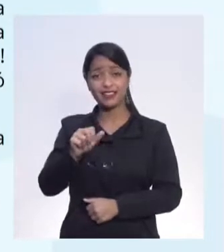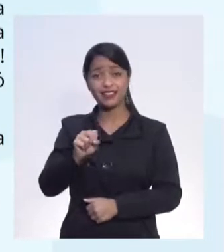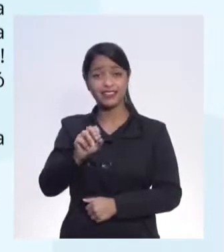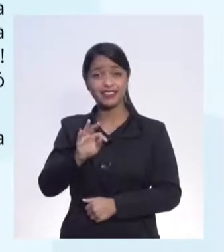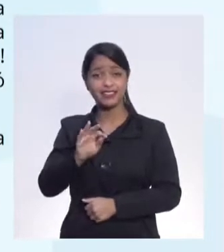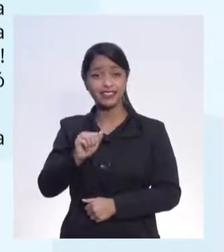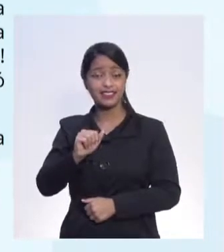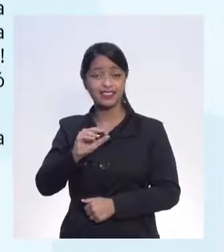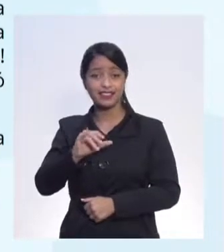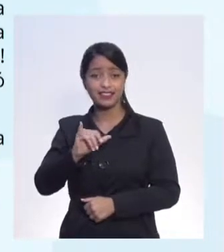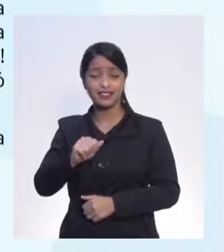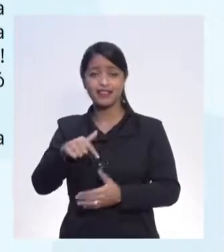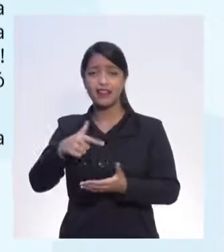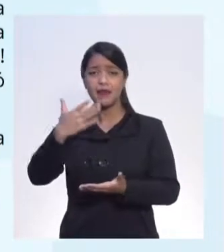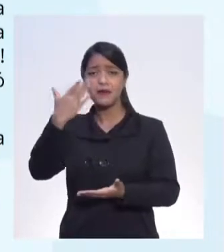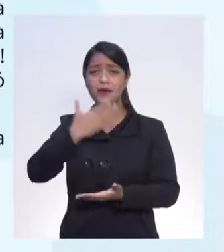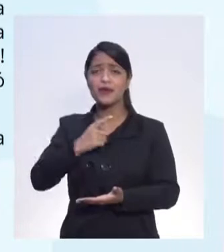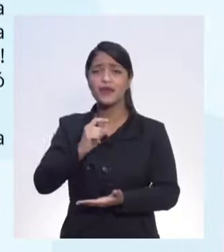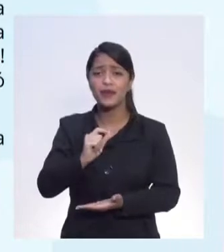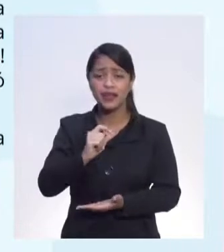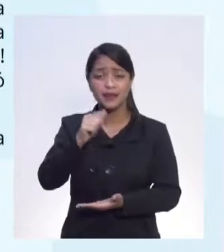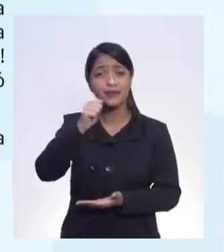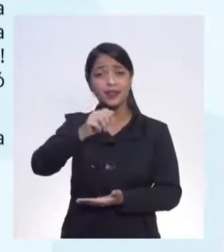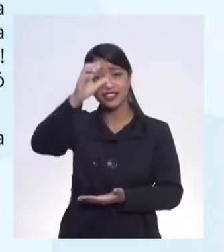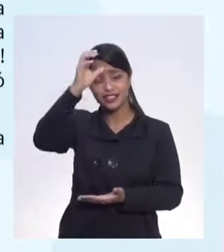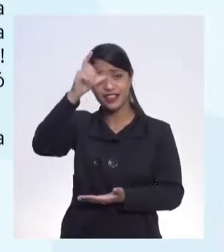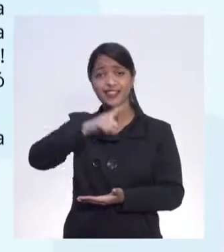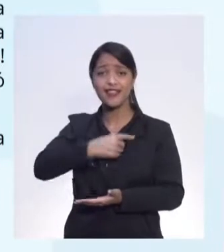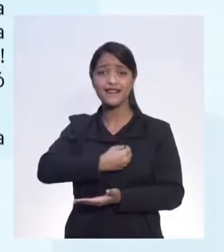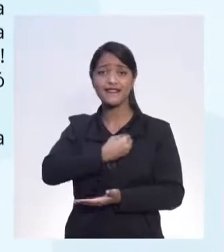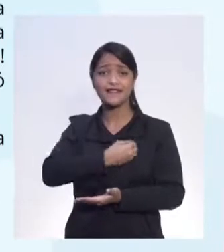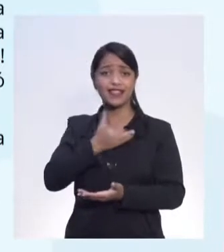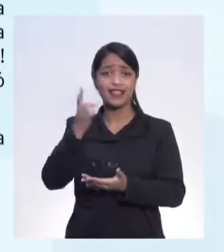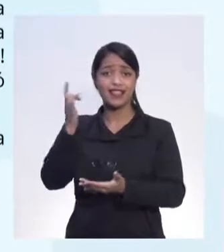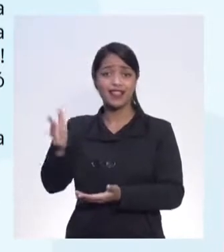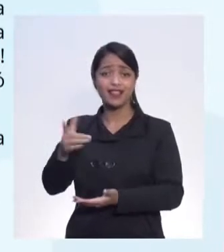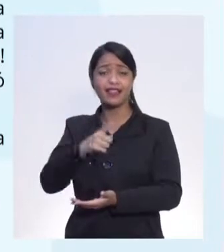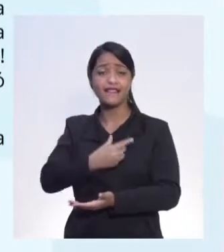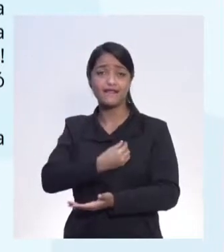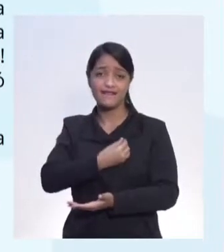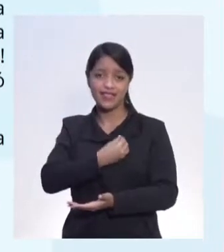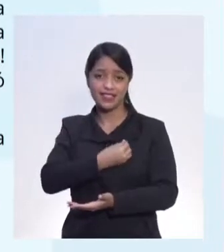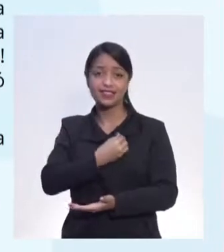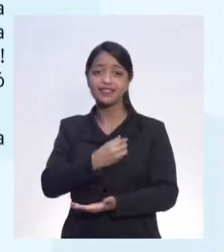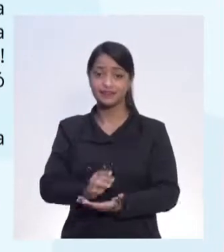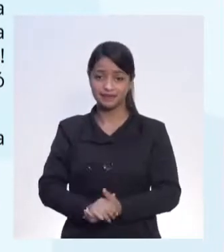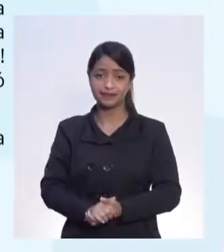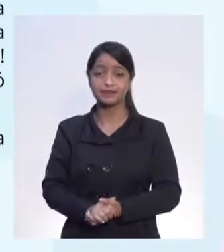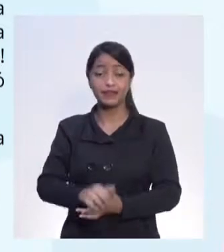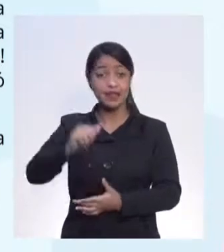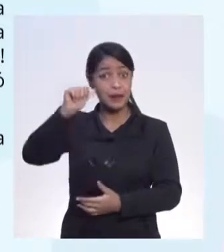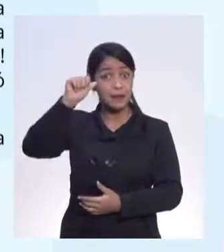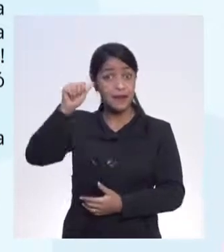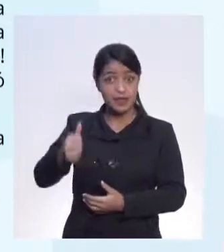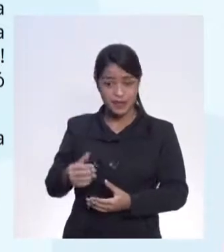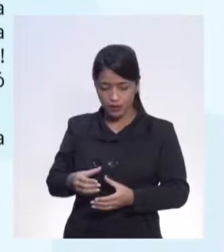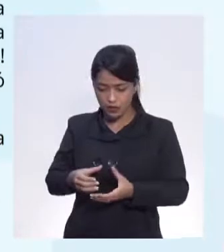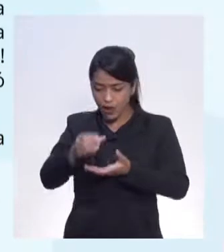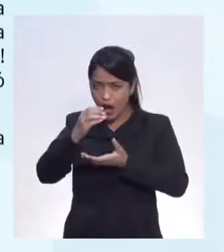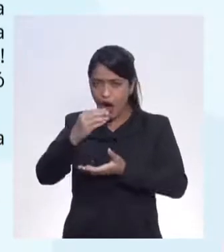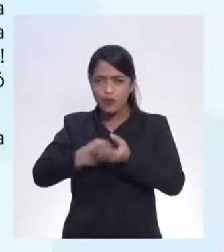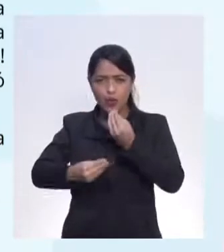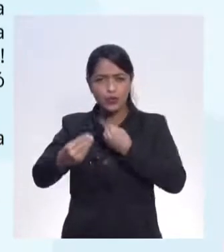prova mais absoluta que tia Anastácia estava lá. E viva! Pedrinho comeu o bolinho inteiro